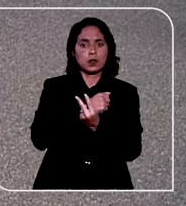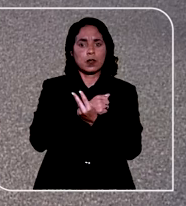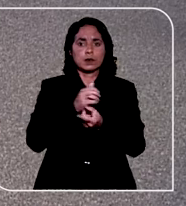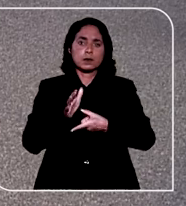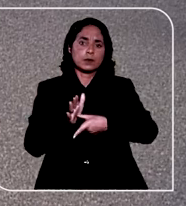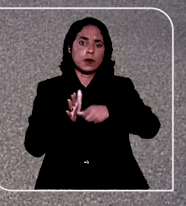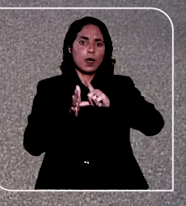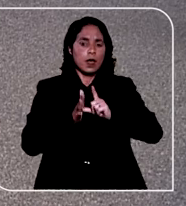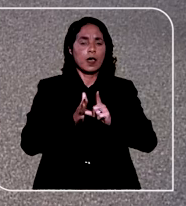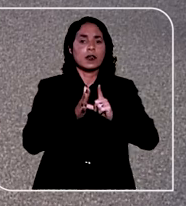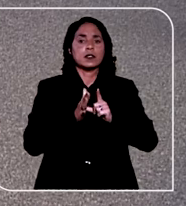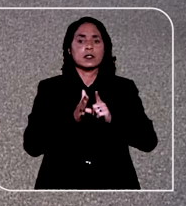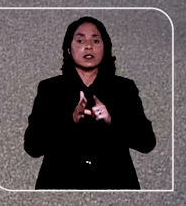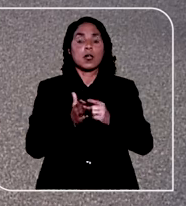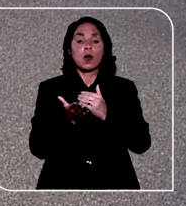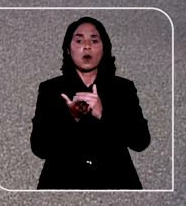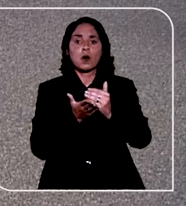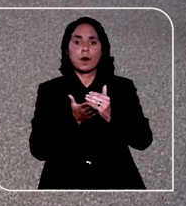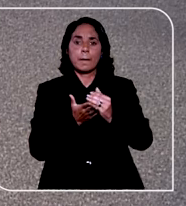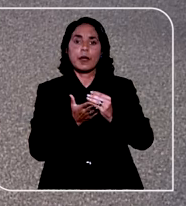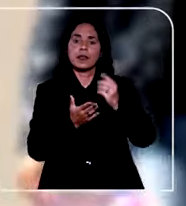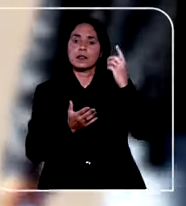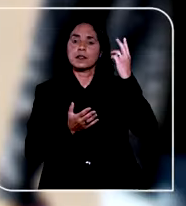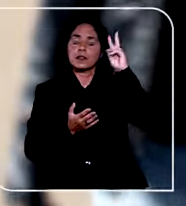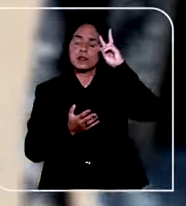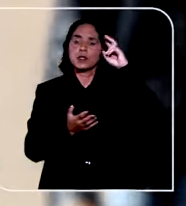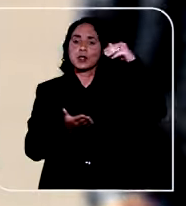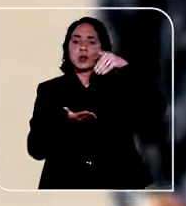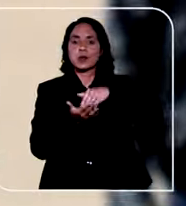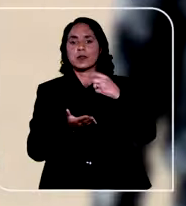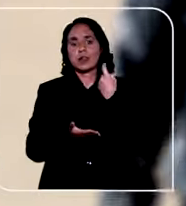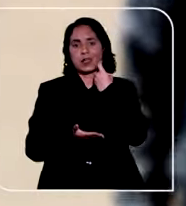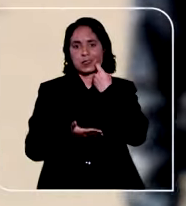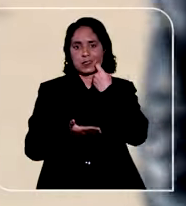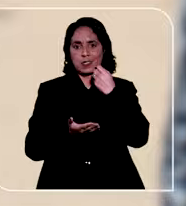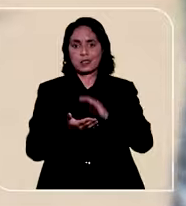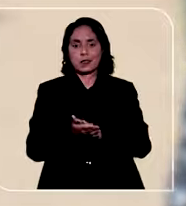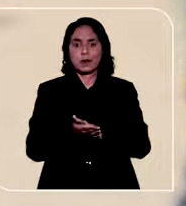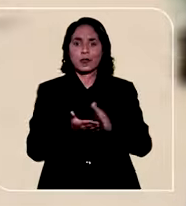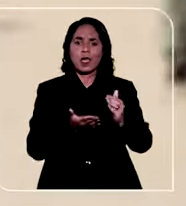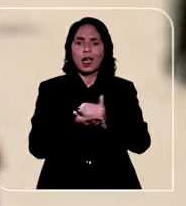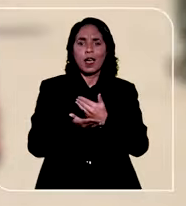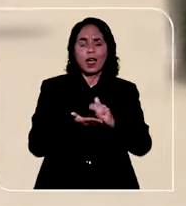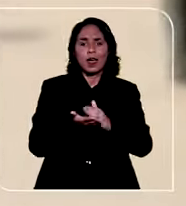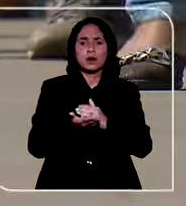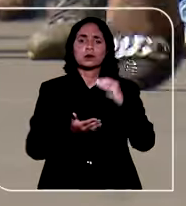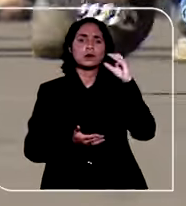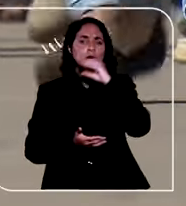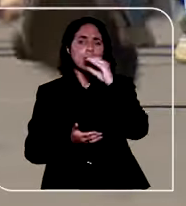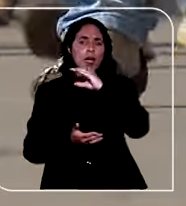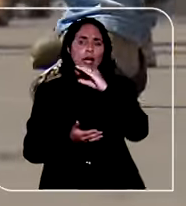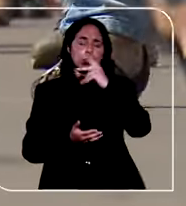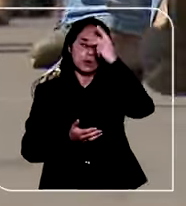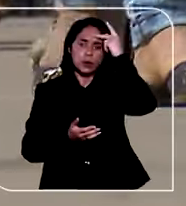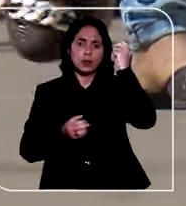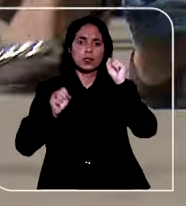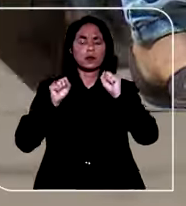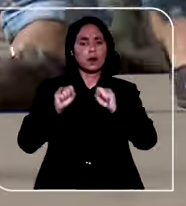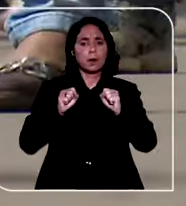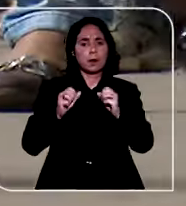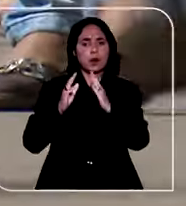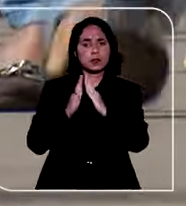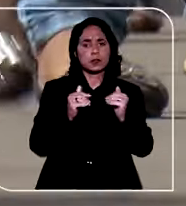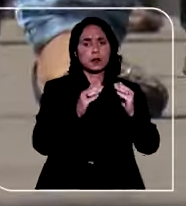antecedente é contado em dias úteis Em algumas situações urgentes o cidadão pode solicitar a